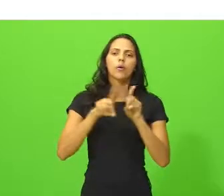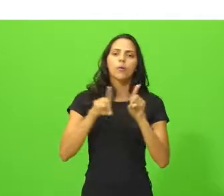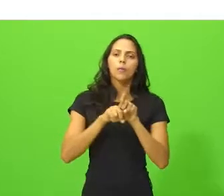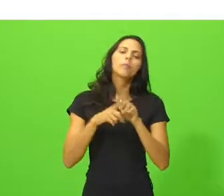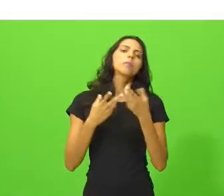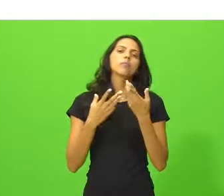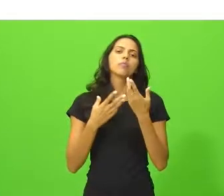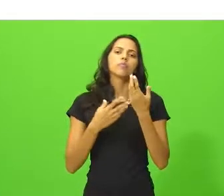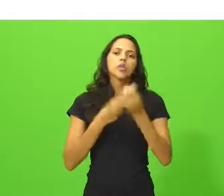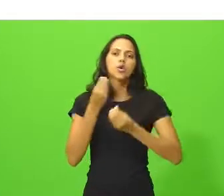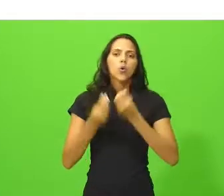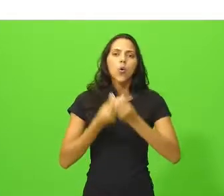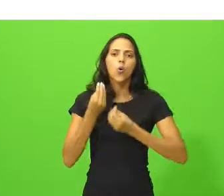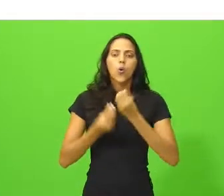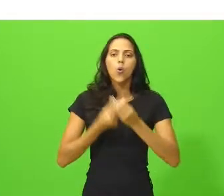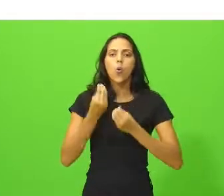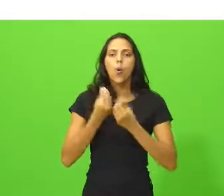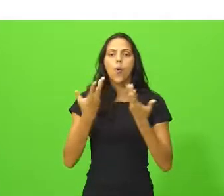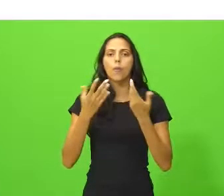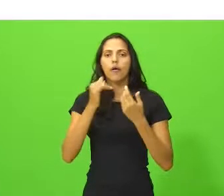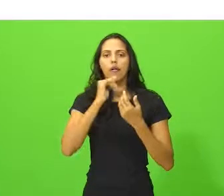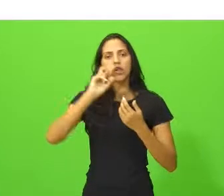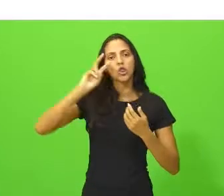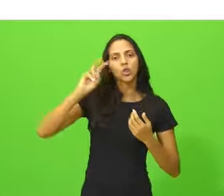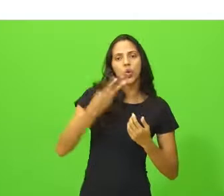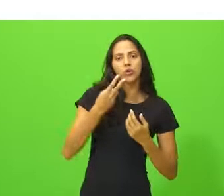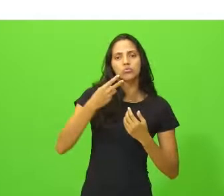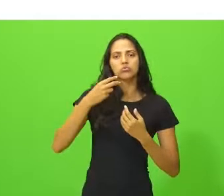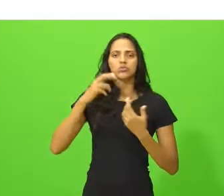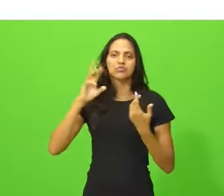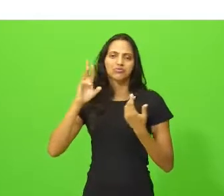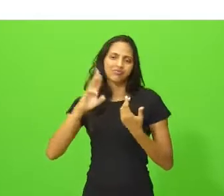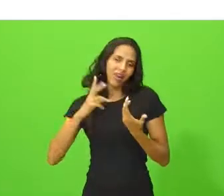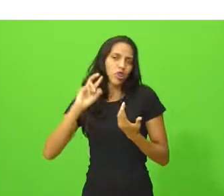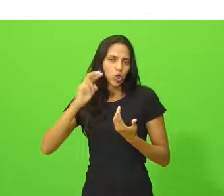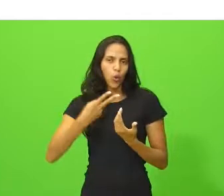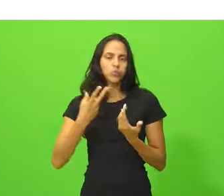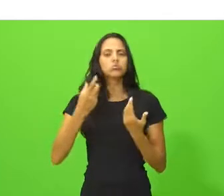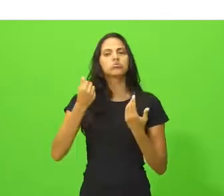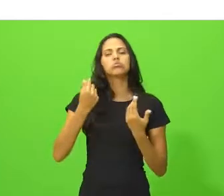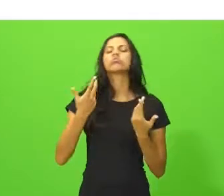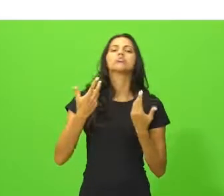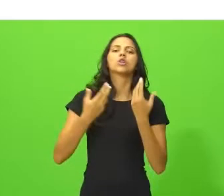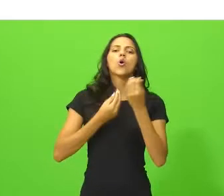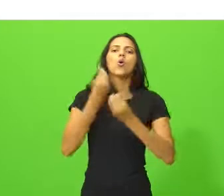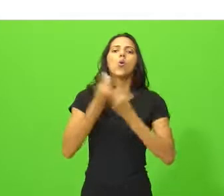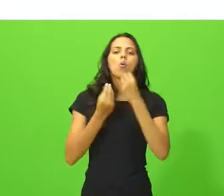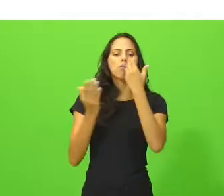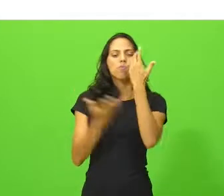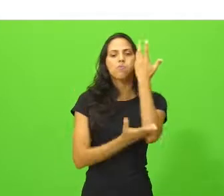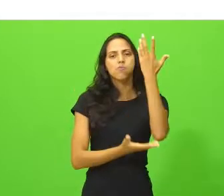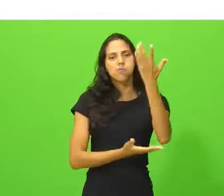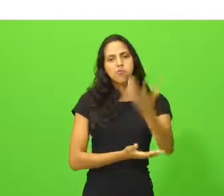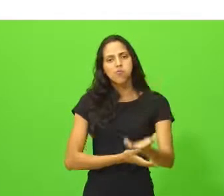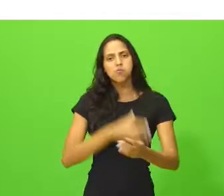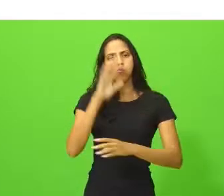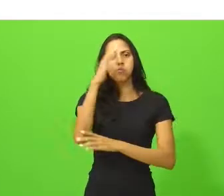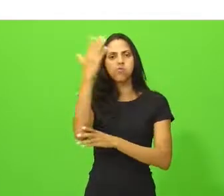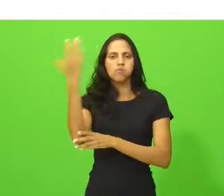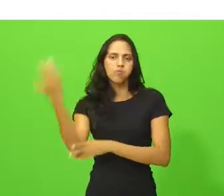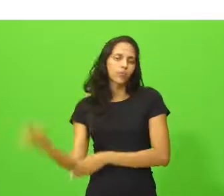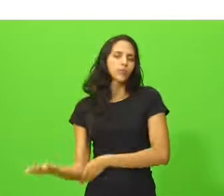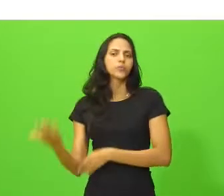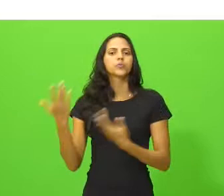de pastagem é de R$ 2.000, o custo para derrubar igual área da